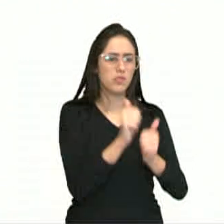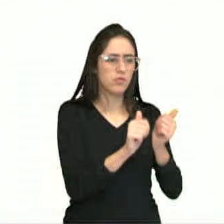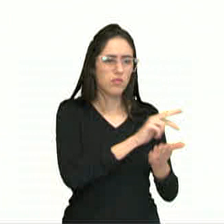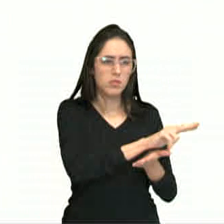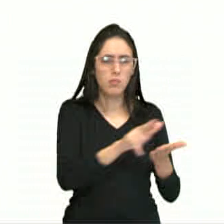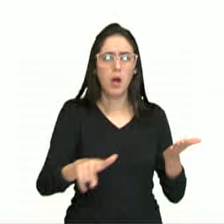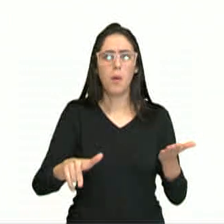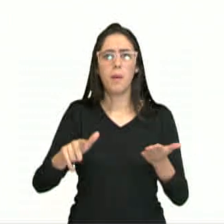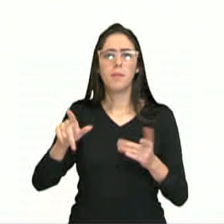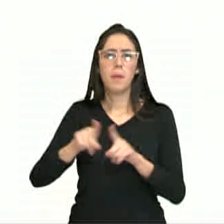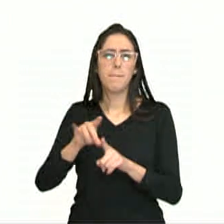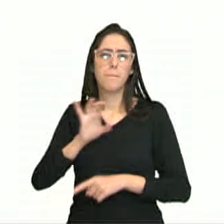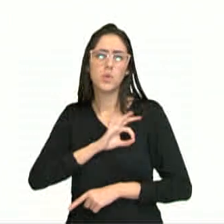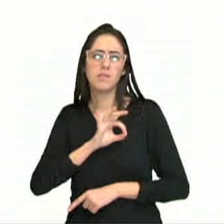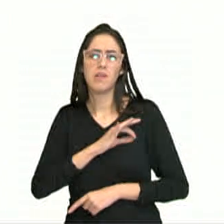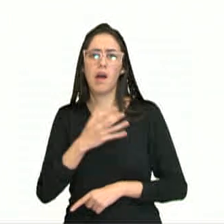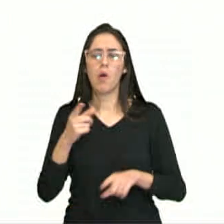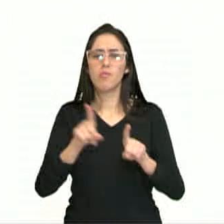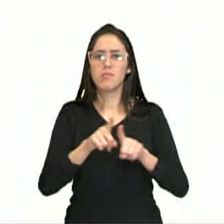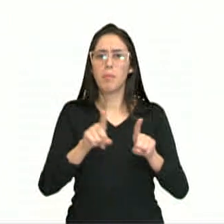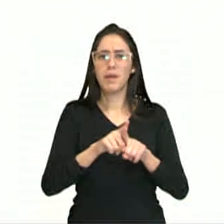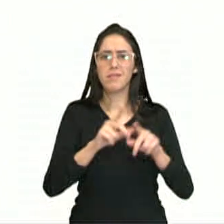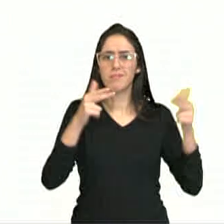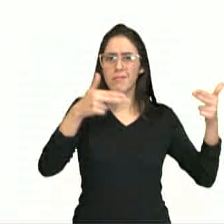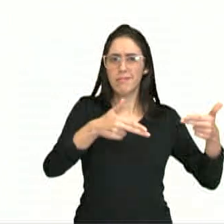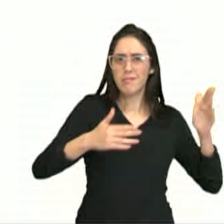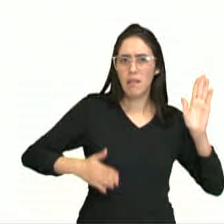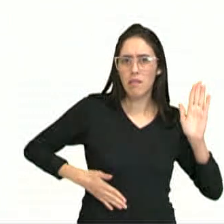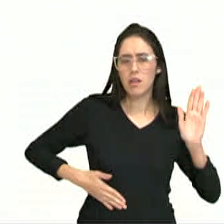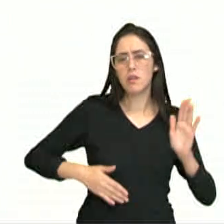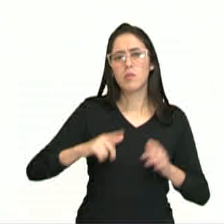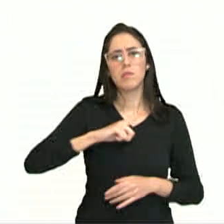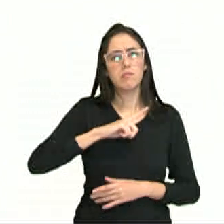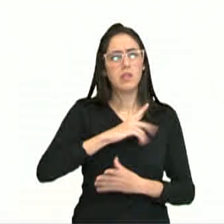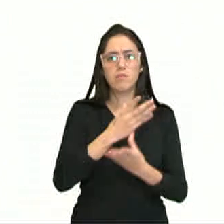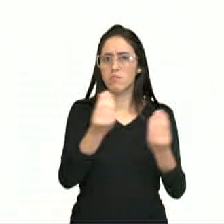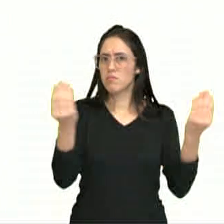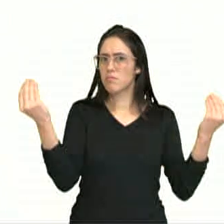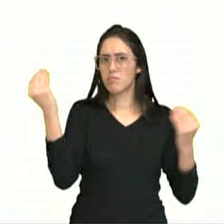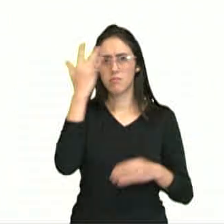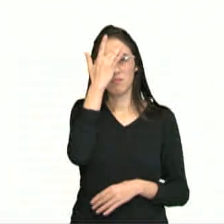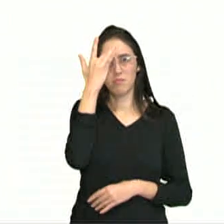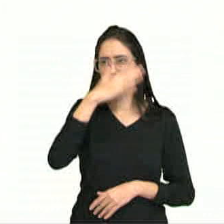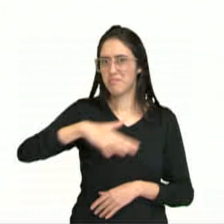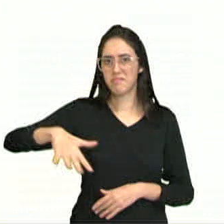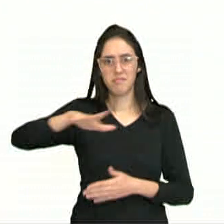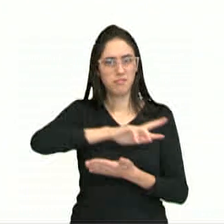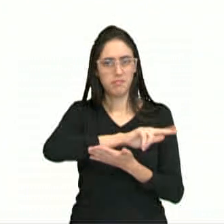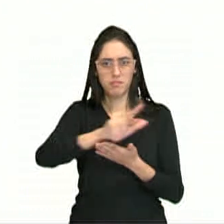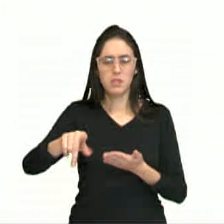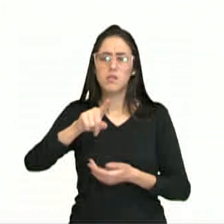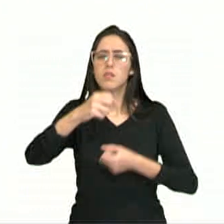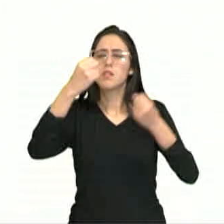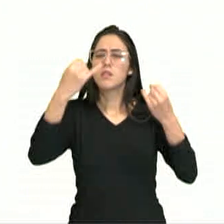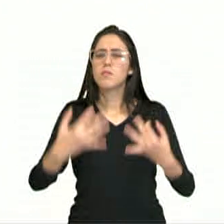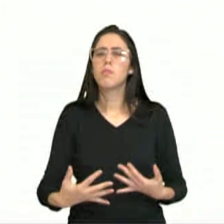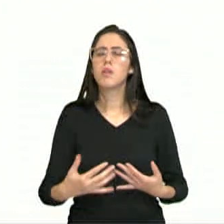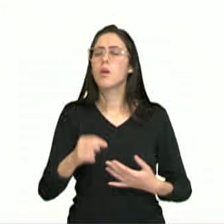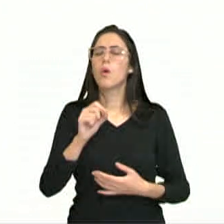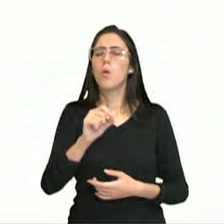ladrões. São as pessoas que podem ser chamadas de homens, cobras, figuras, personagens. Explique qual é o